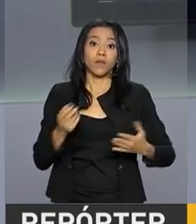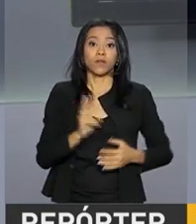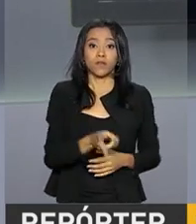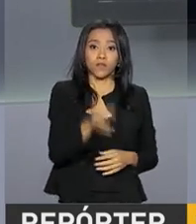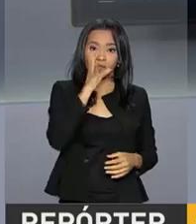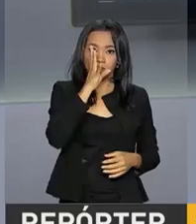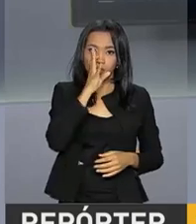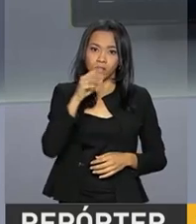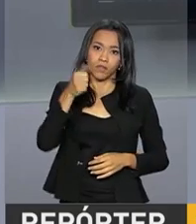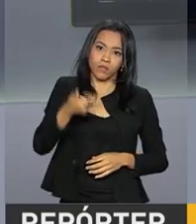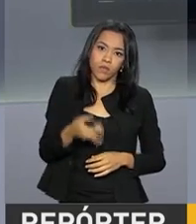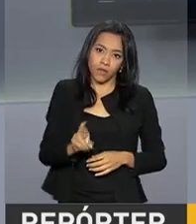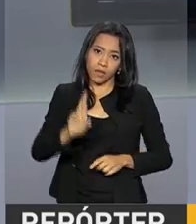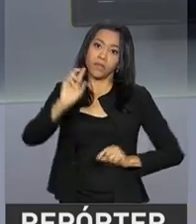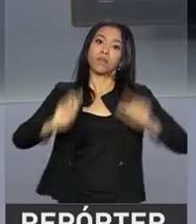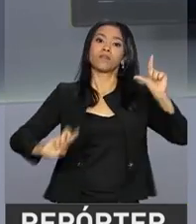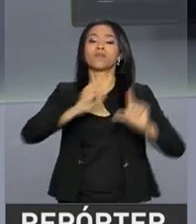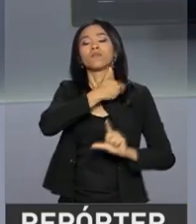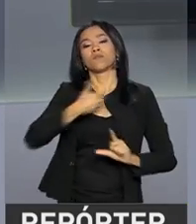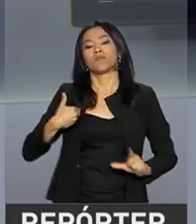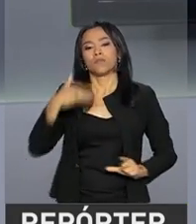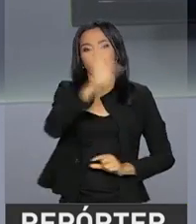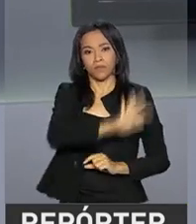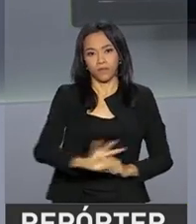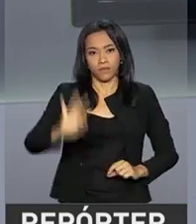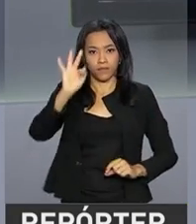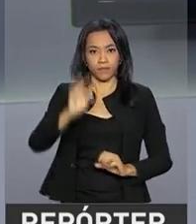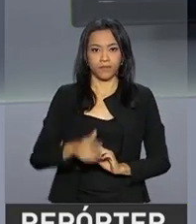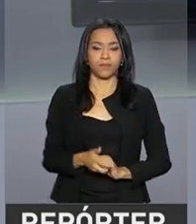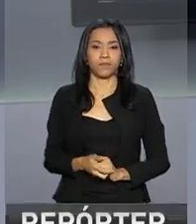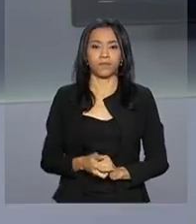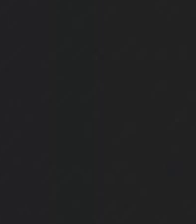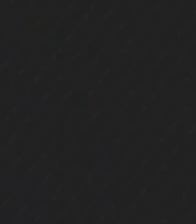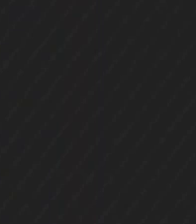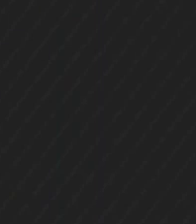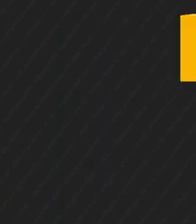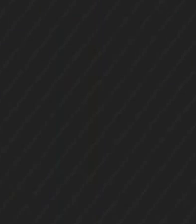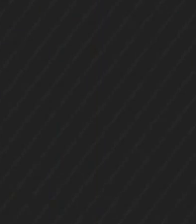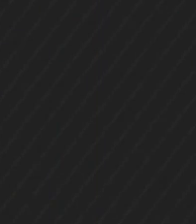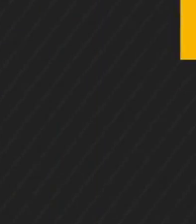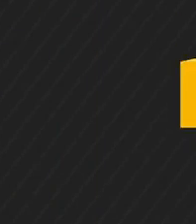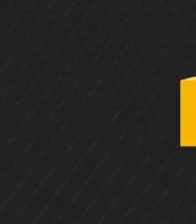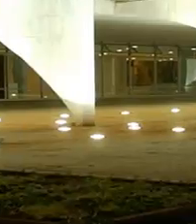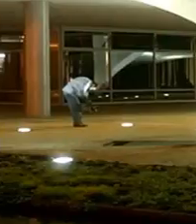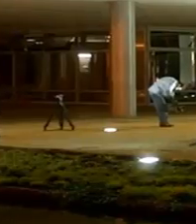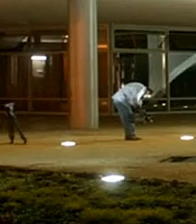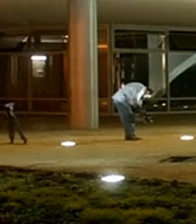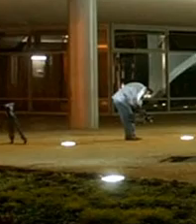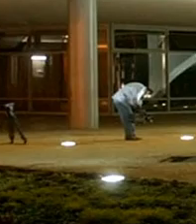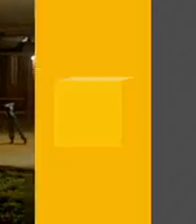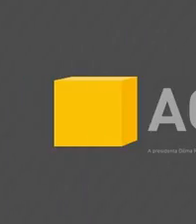internet. Continue com a gente na NBR, a TV do Governo Federal.